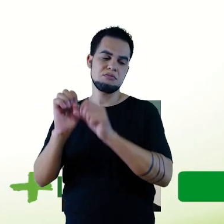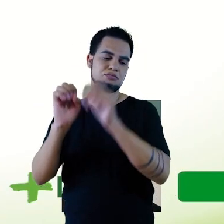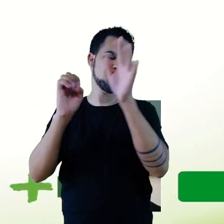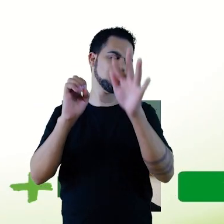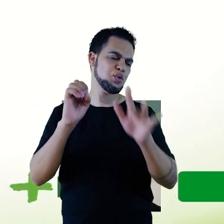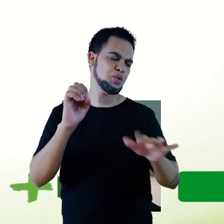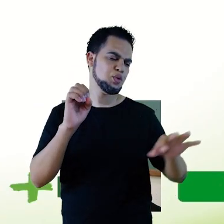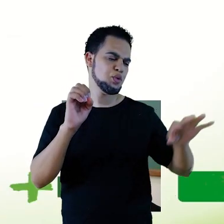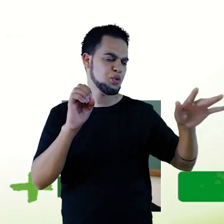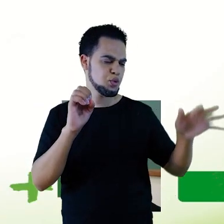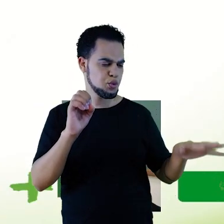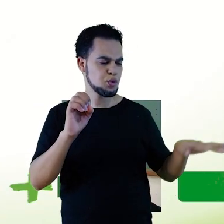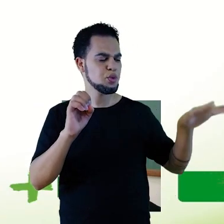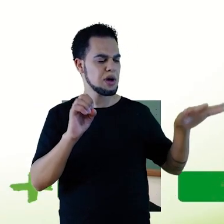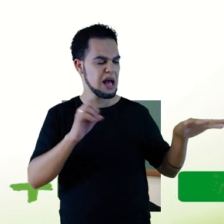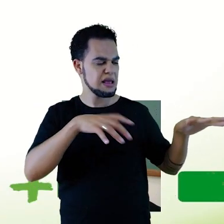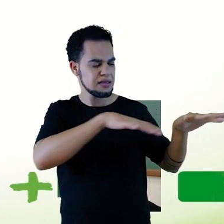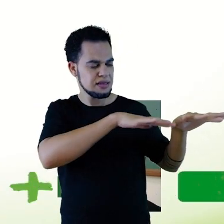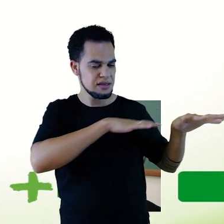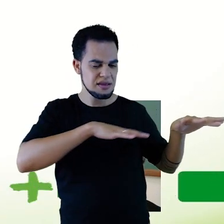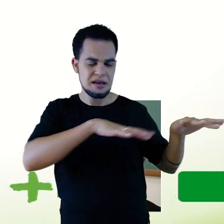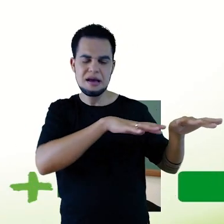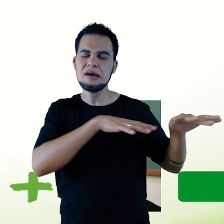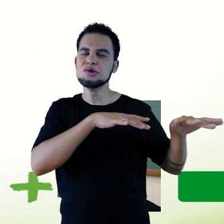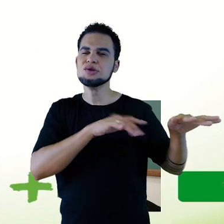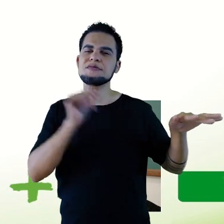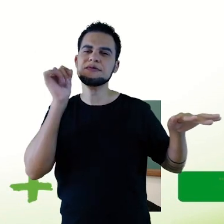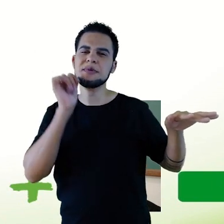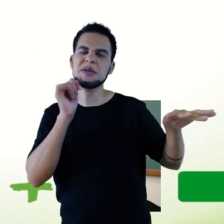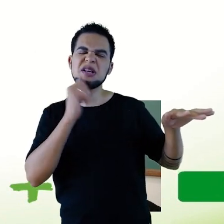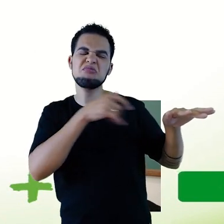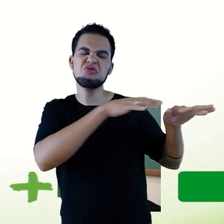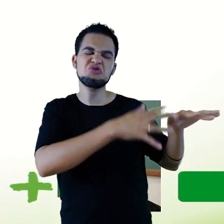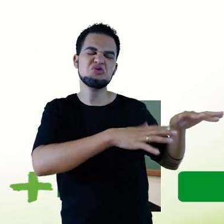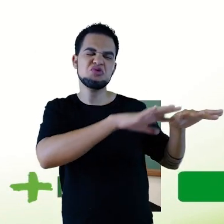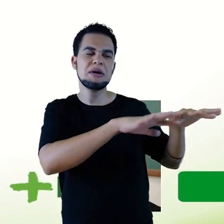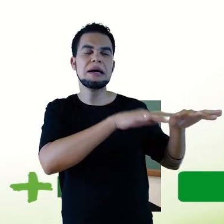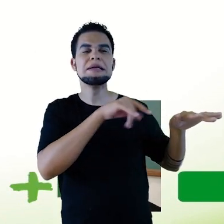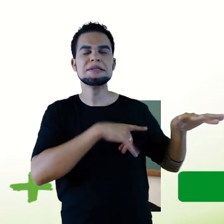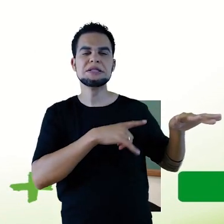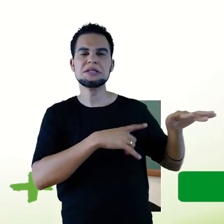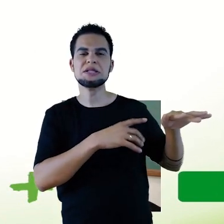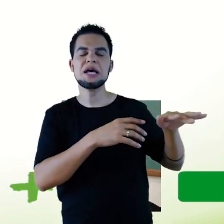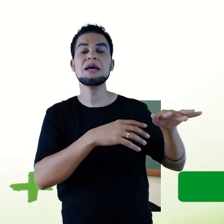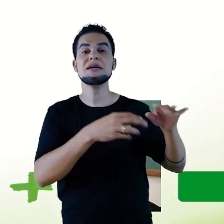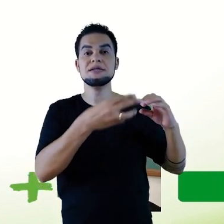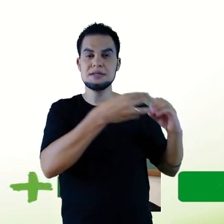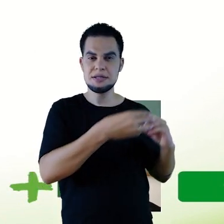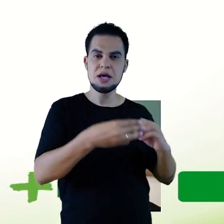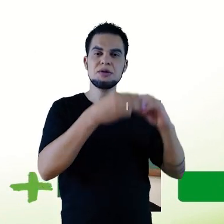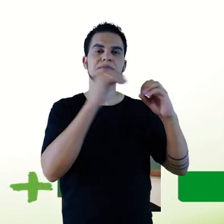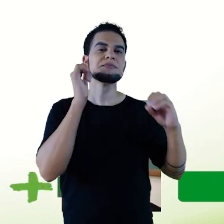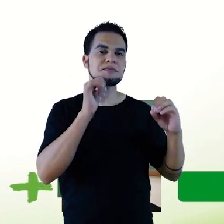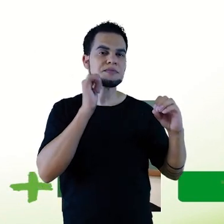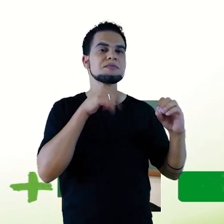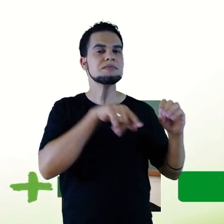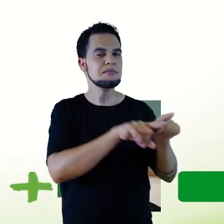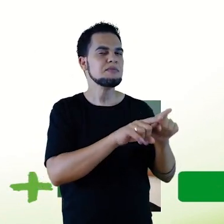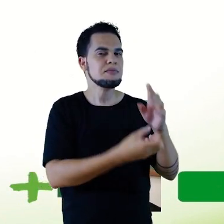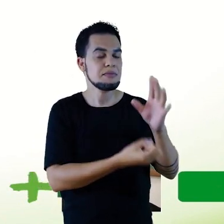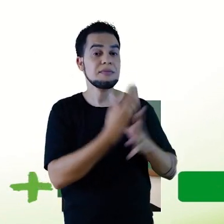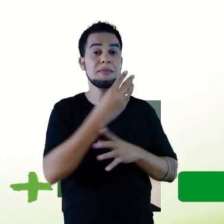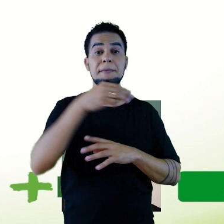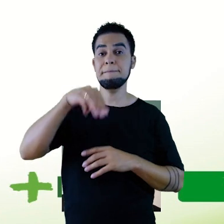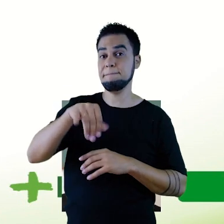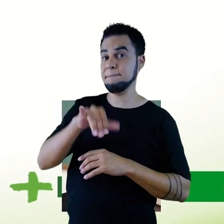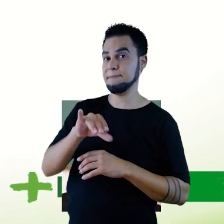cai aqui na região da parte feminina, vai fecundar. Lá embaixo tem célula feminina também produzida por